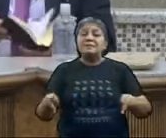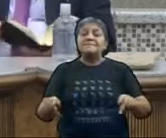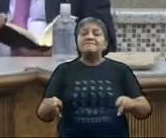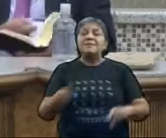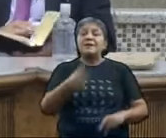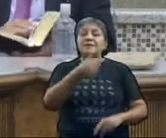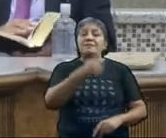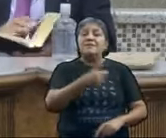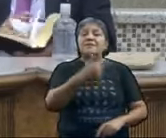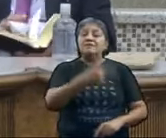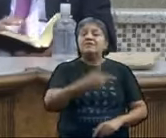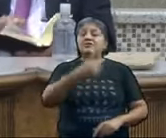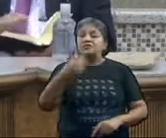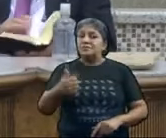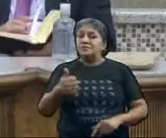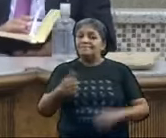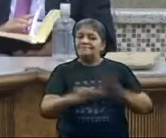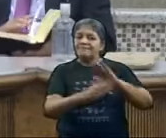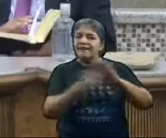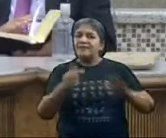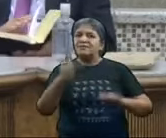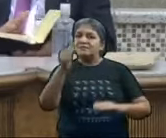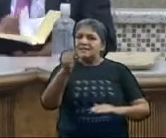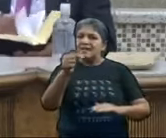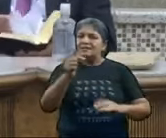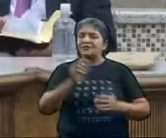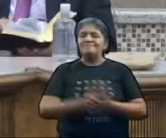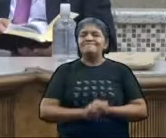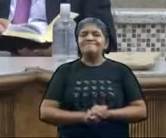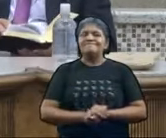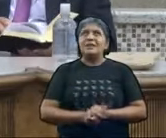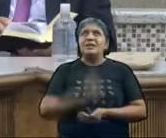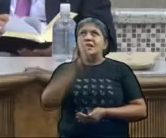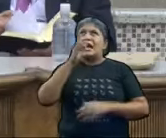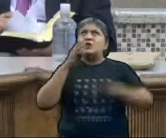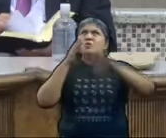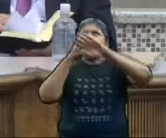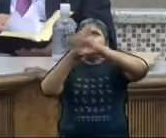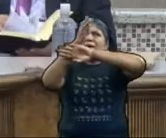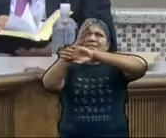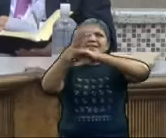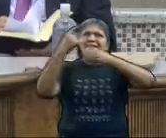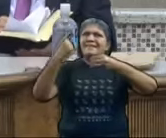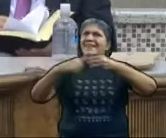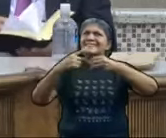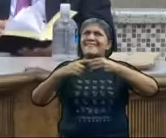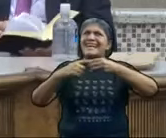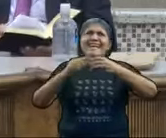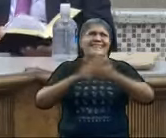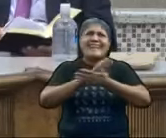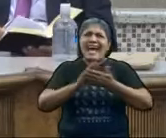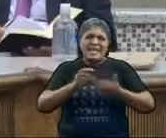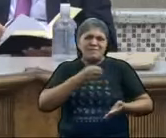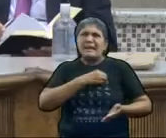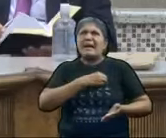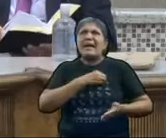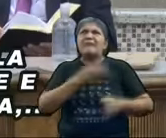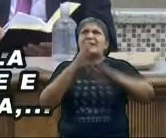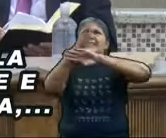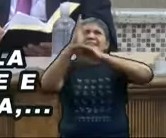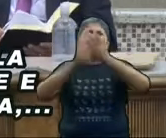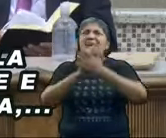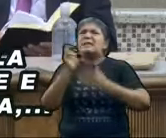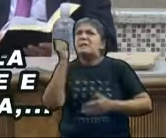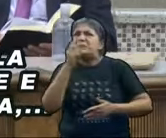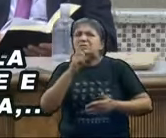Verso 27: e não entrará nesta cidade coisa alguma que contamine e que cometa abominação e